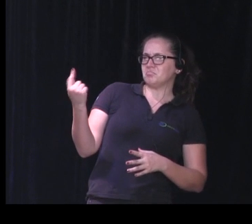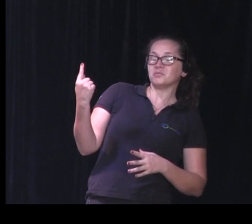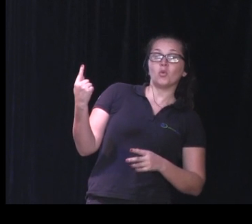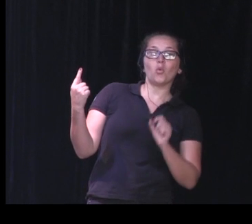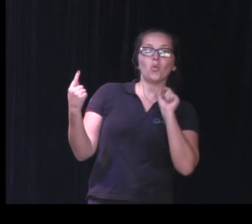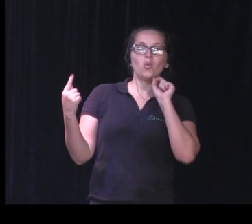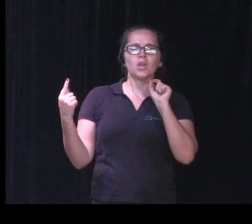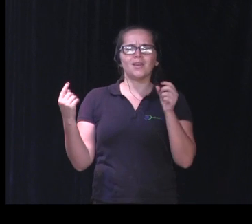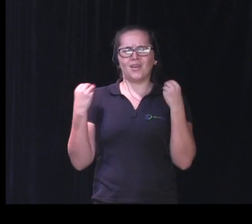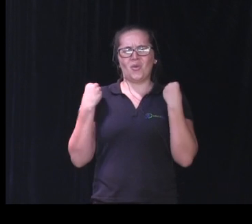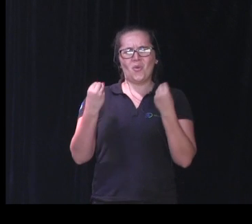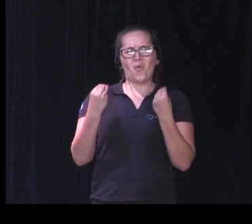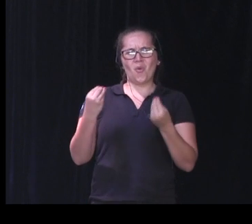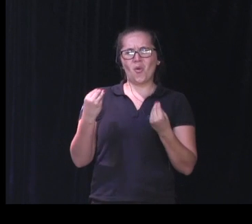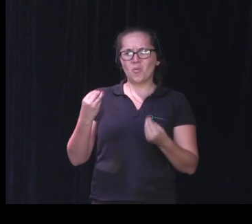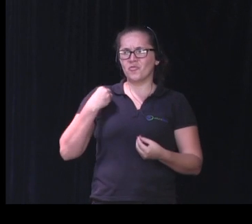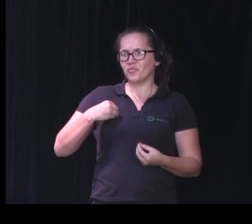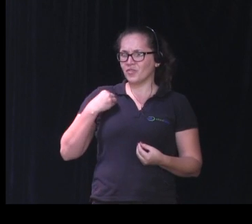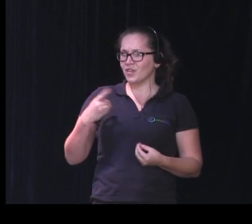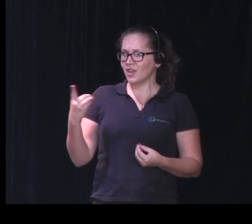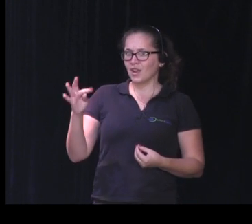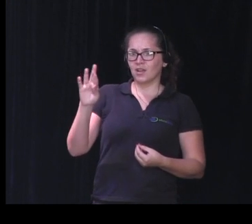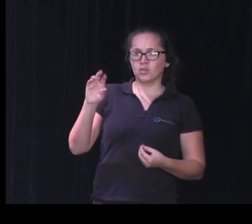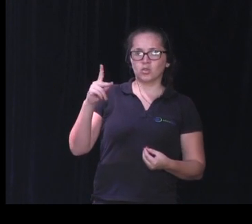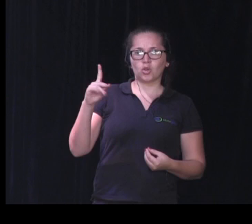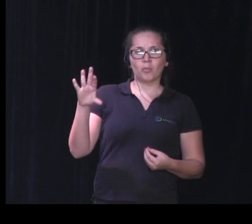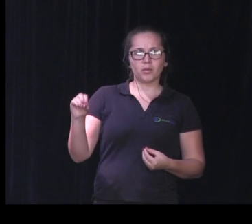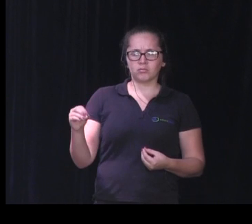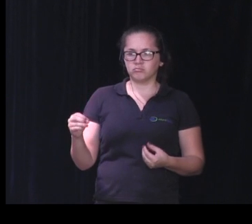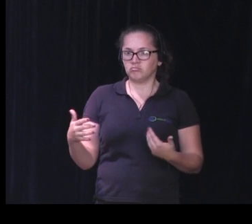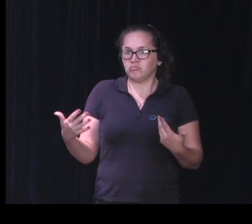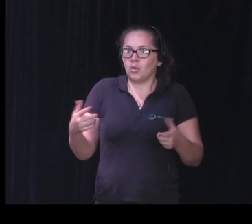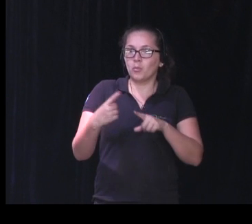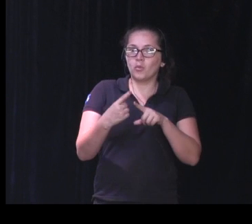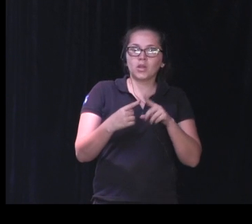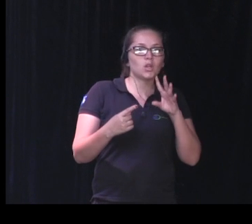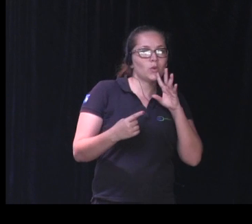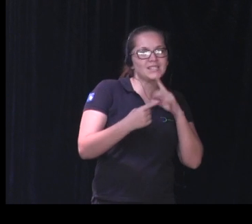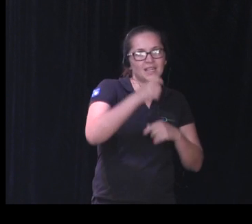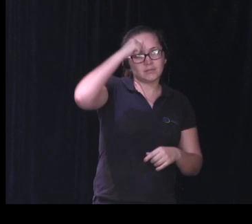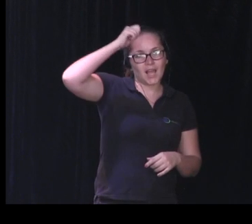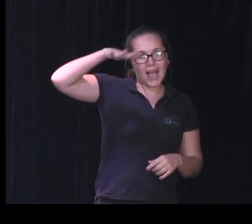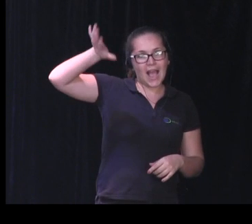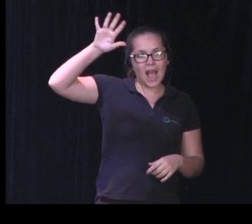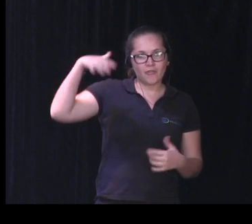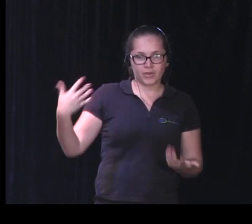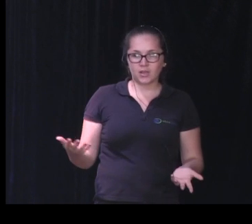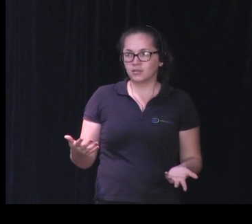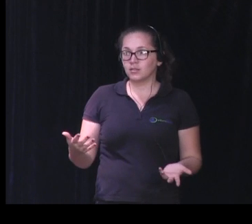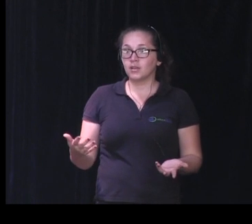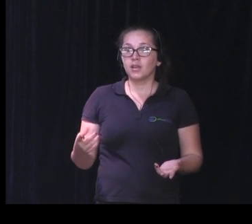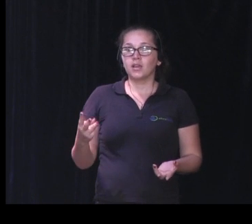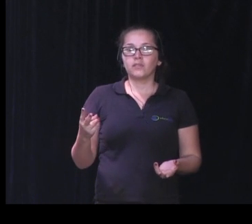Eles estranham o fato de como é possível viver no trópico, porque eles conhecem o trópico